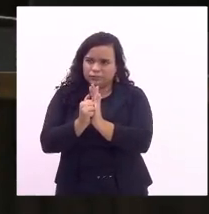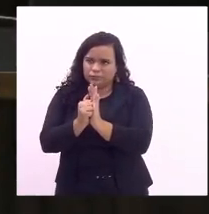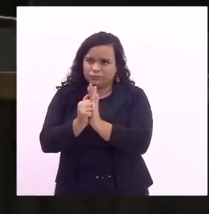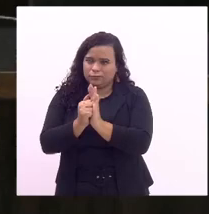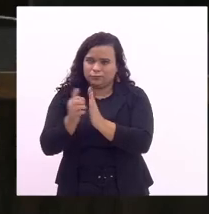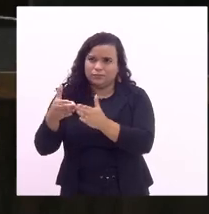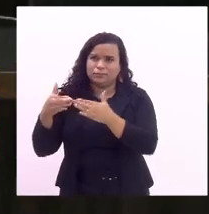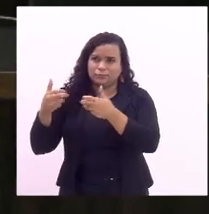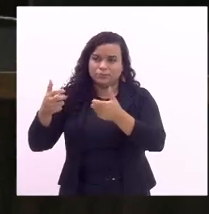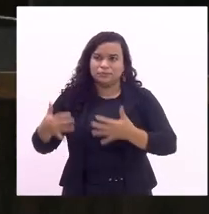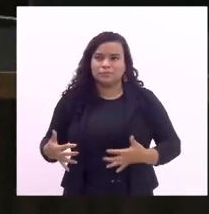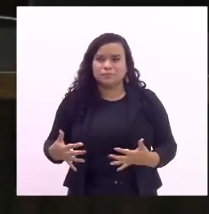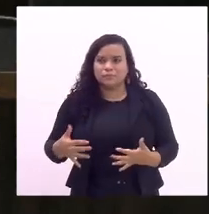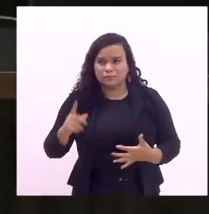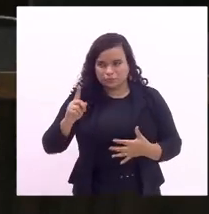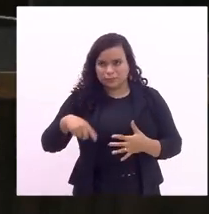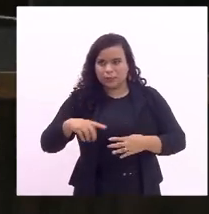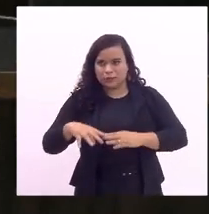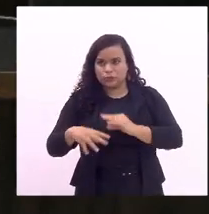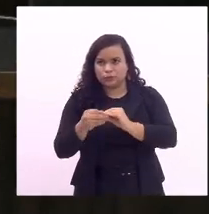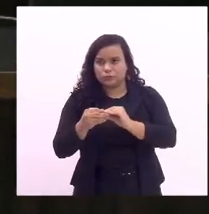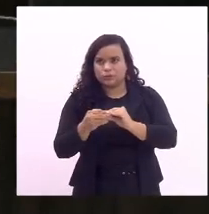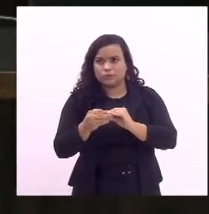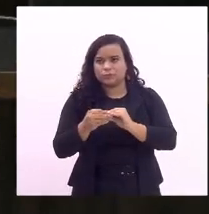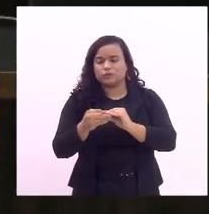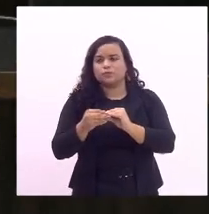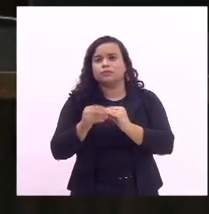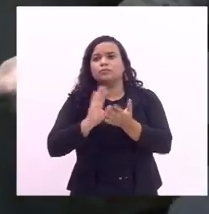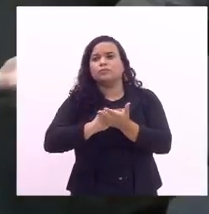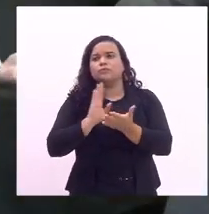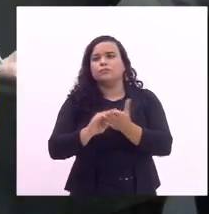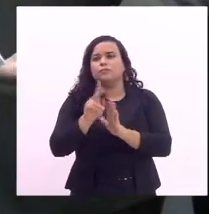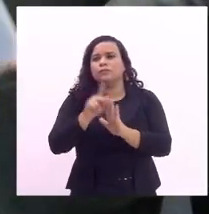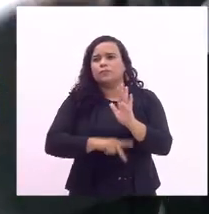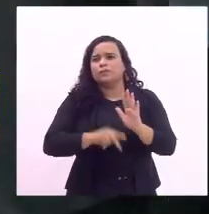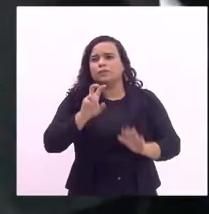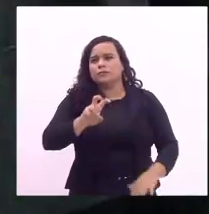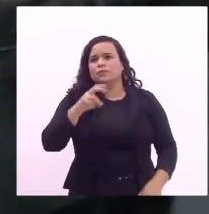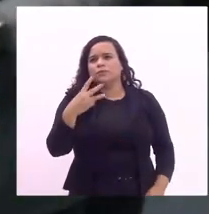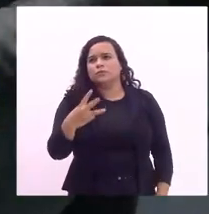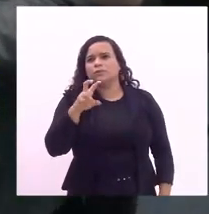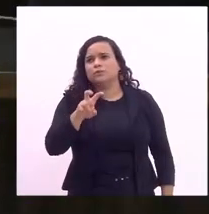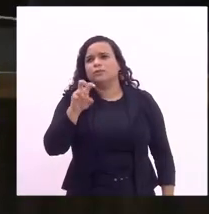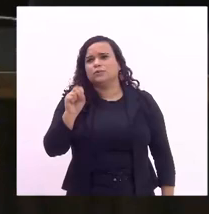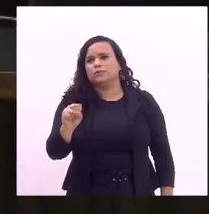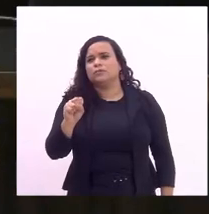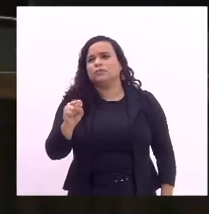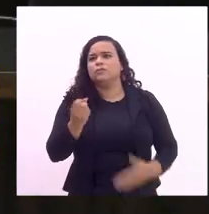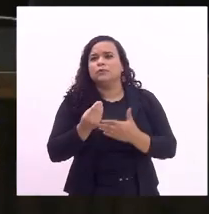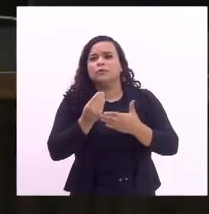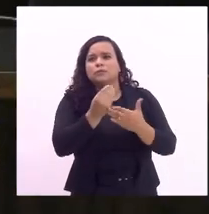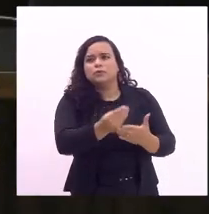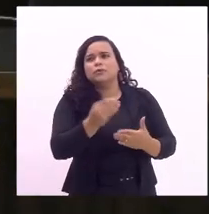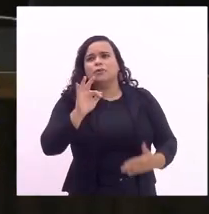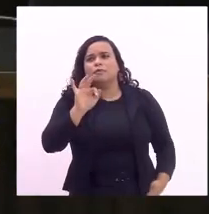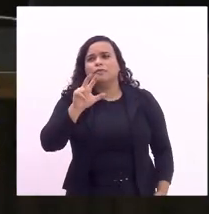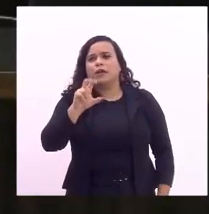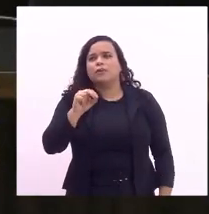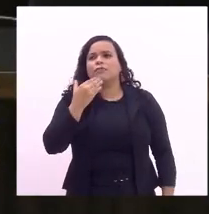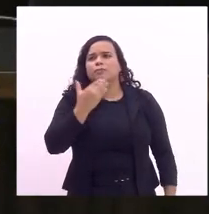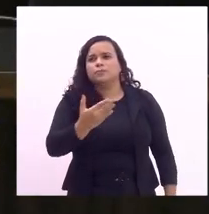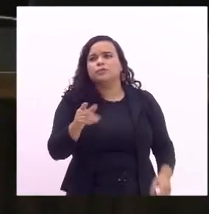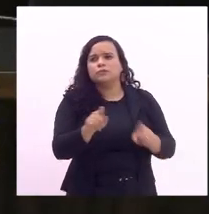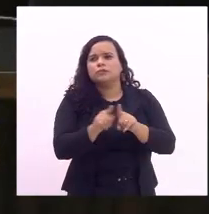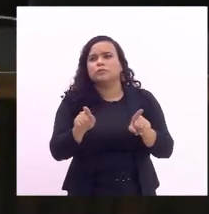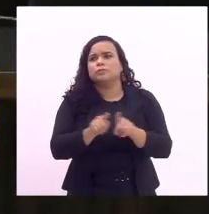Questão de ordem. Para incluir na pauta o projeto 5358. Deferido o pedido de Vossa Excelência. O Flávio também pediu aqui. Para incluir na